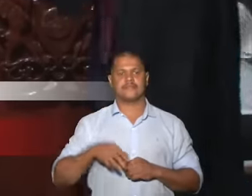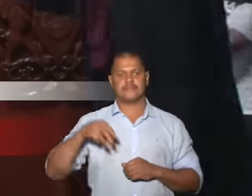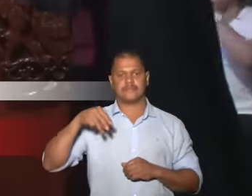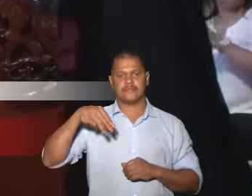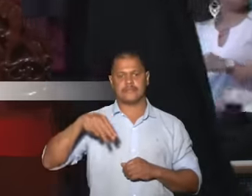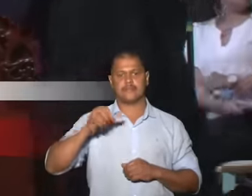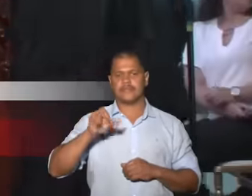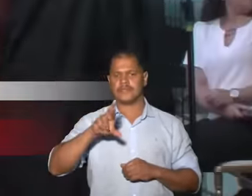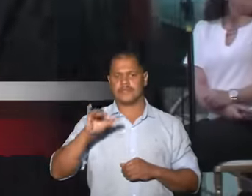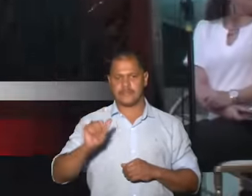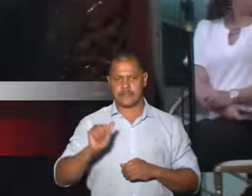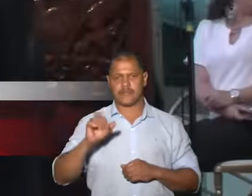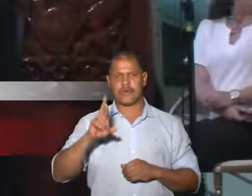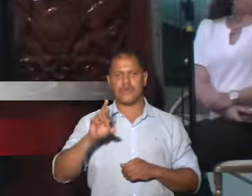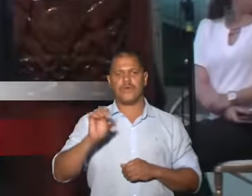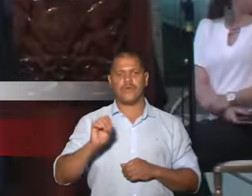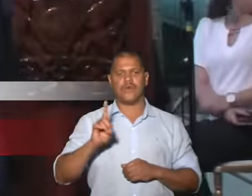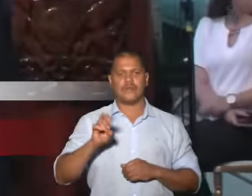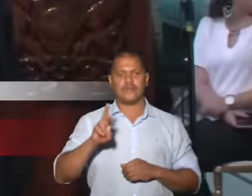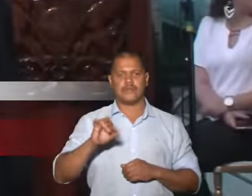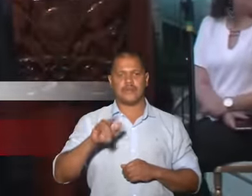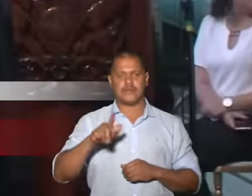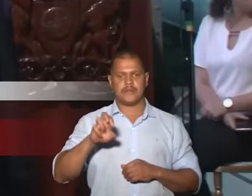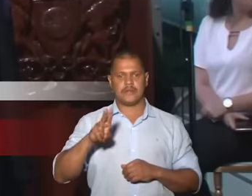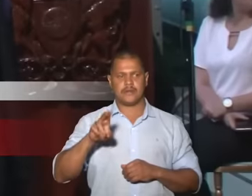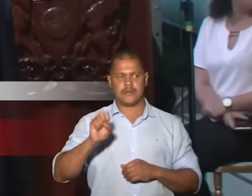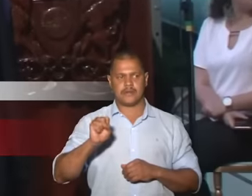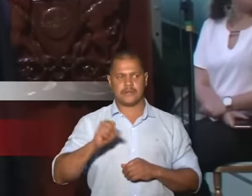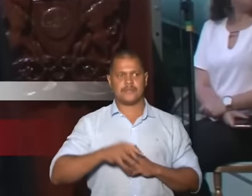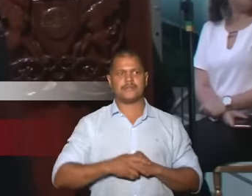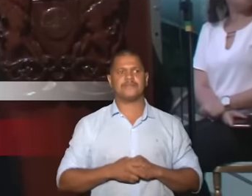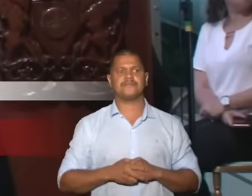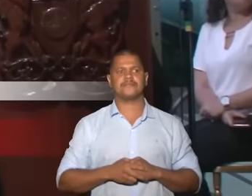Maíra Macedo Rodrigues.